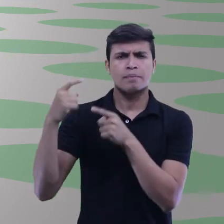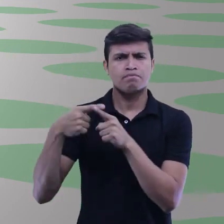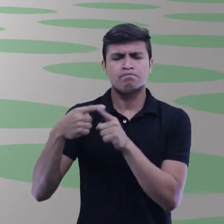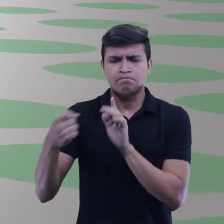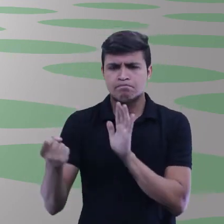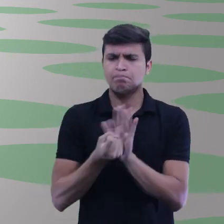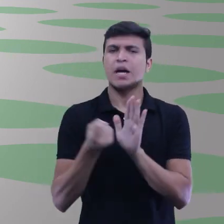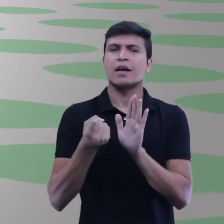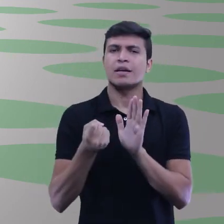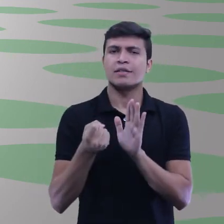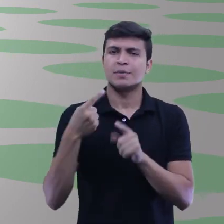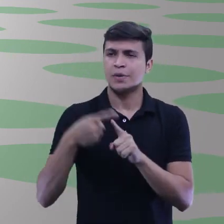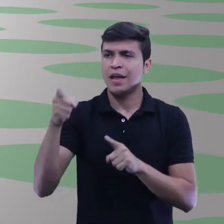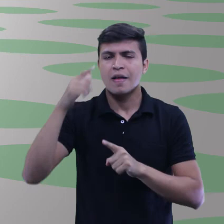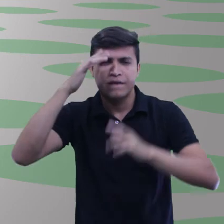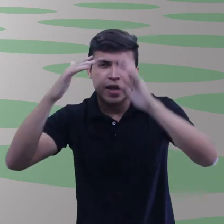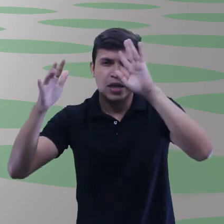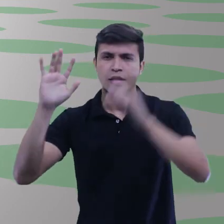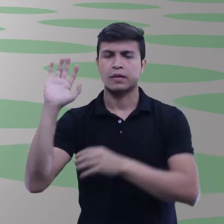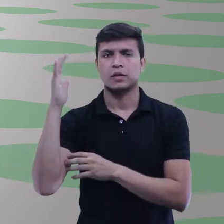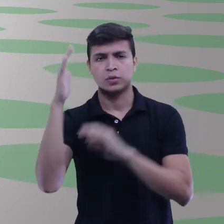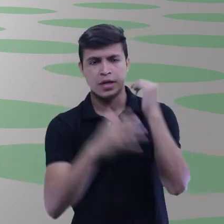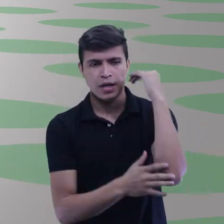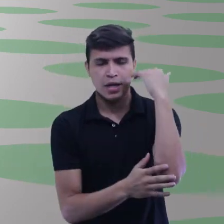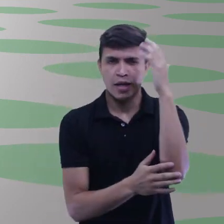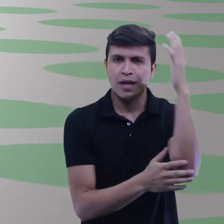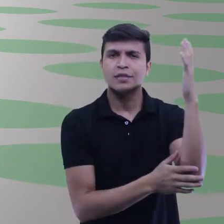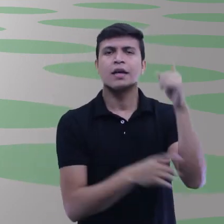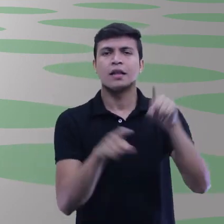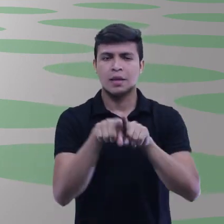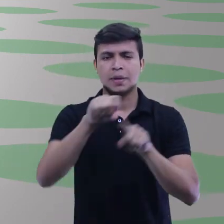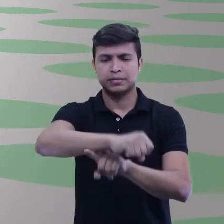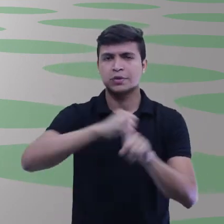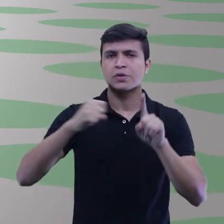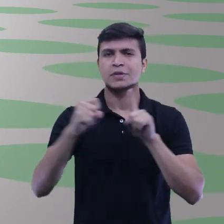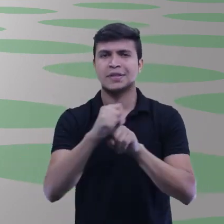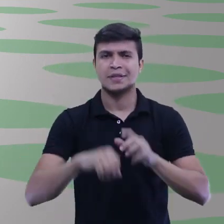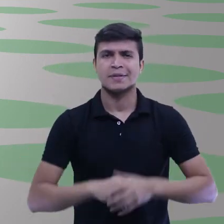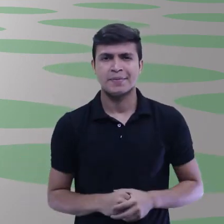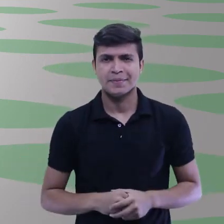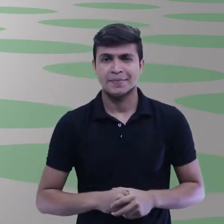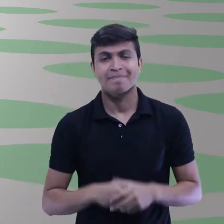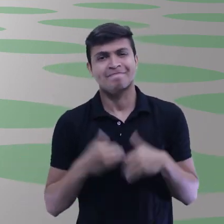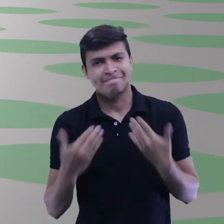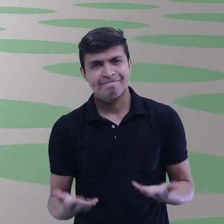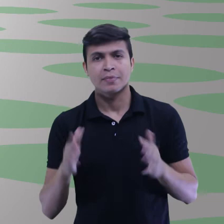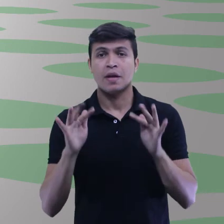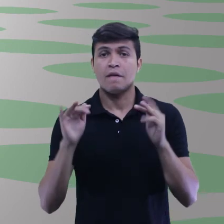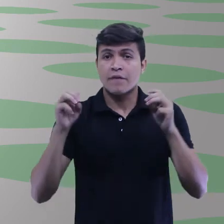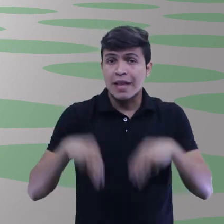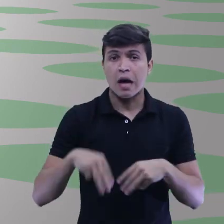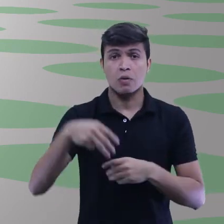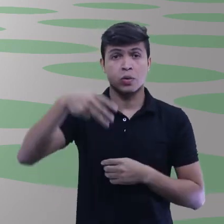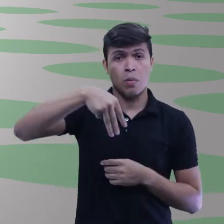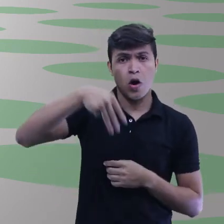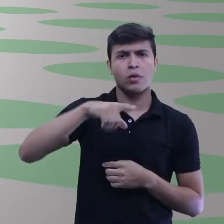ciência da natureza e da sociedade, reflete sobre a natureza, o meio ambiente e também a sociedade. Bem, pessoal, ao